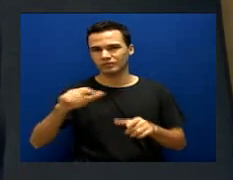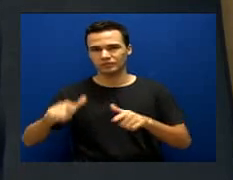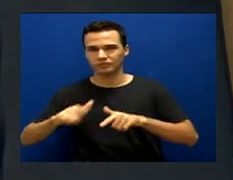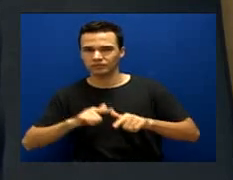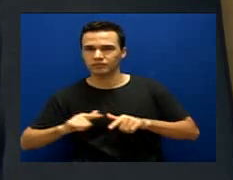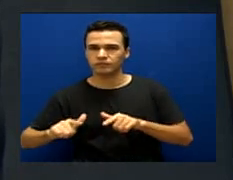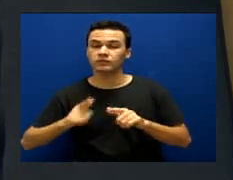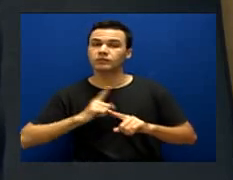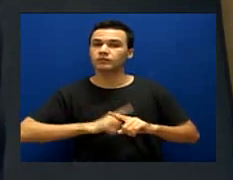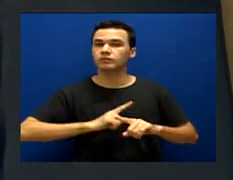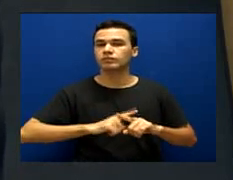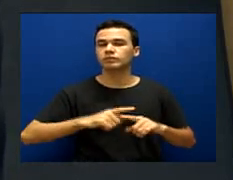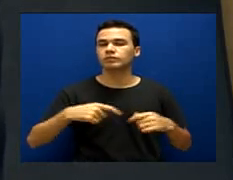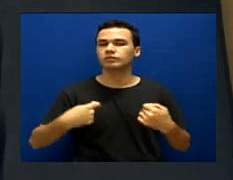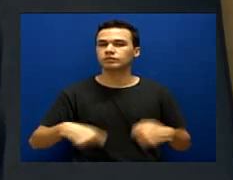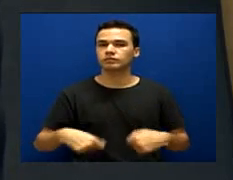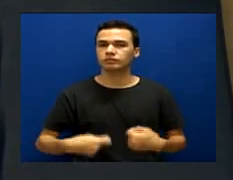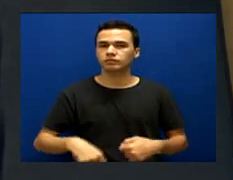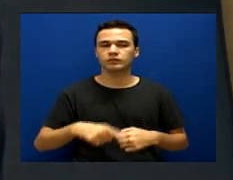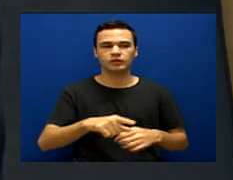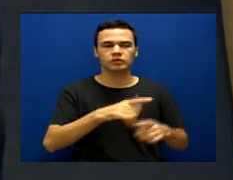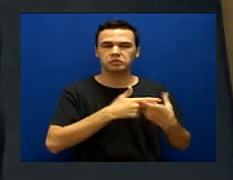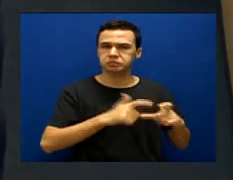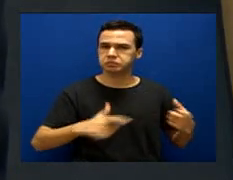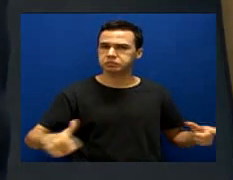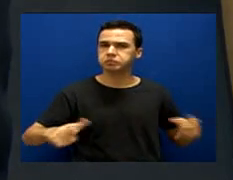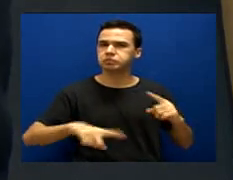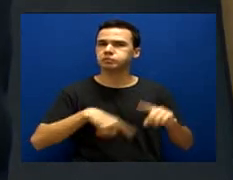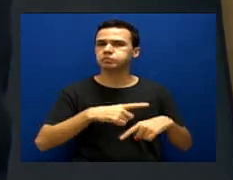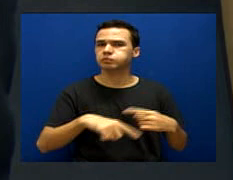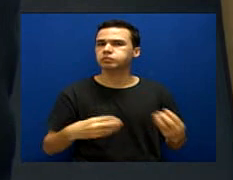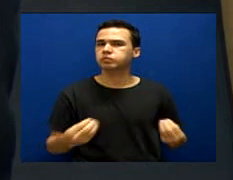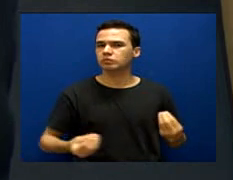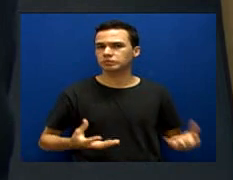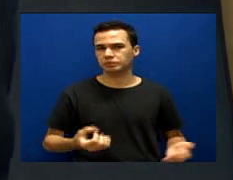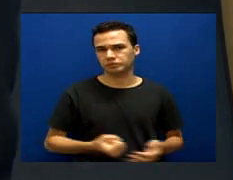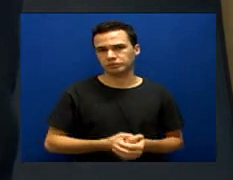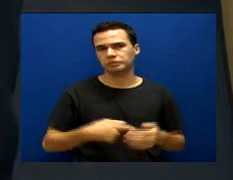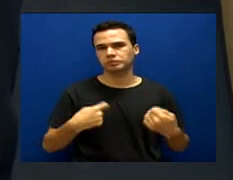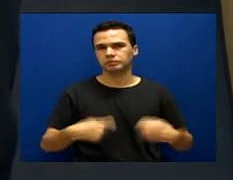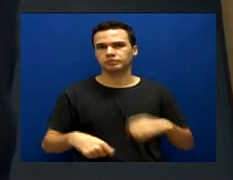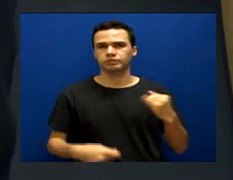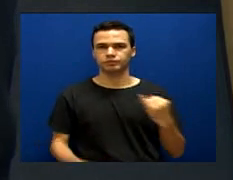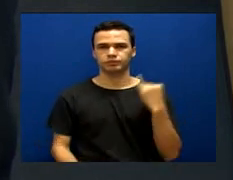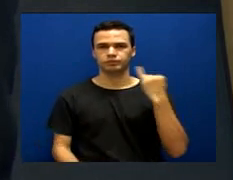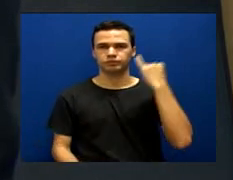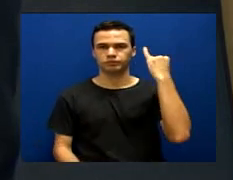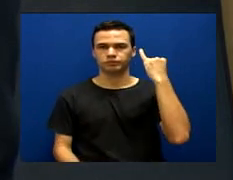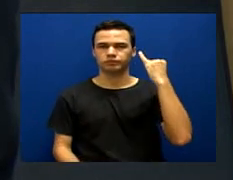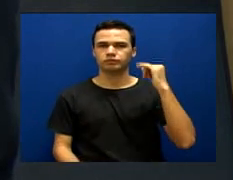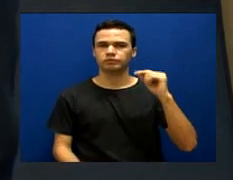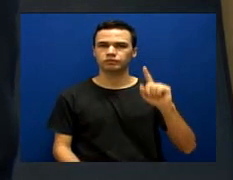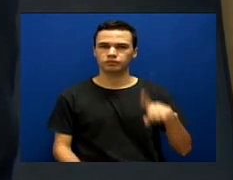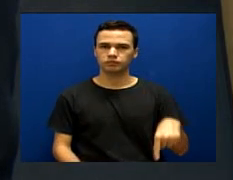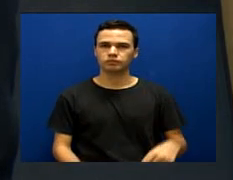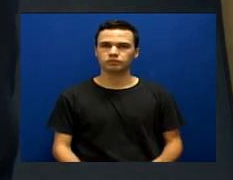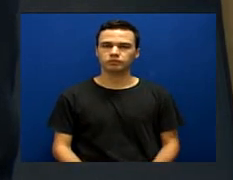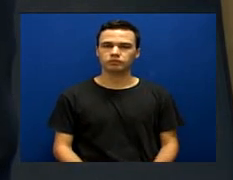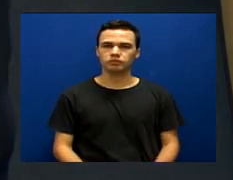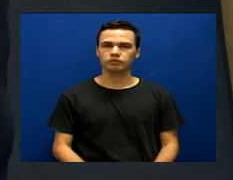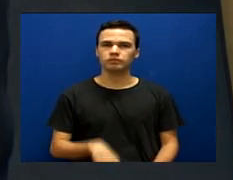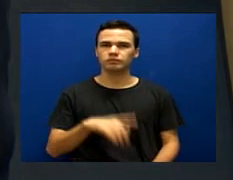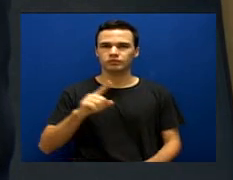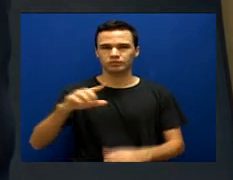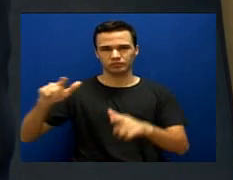porque nós temos que ter castração por populacional, senão, né, isso é muito importante. A castração que